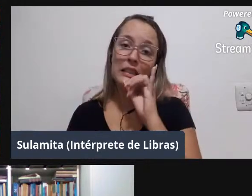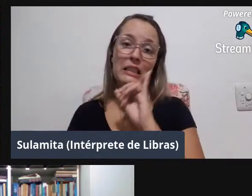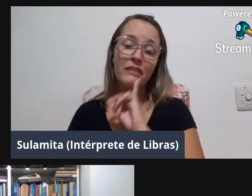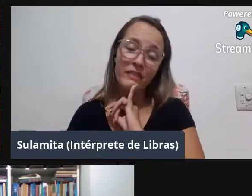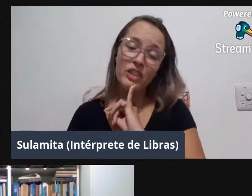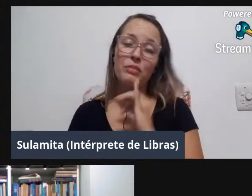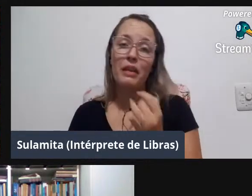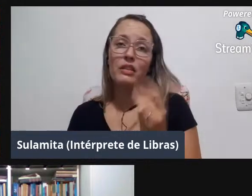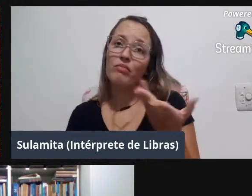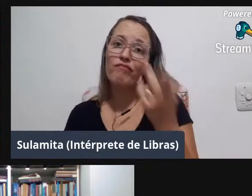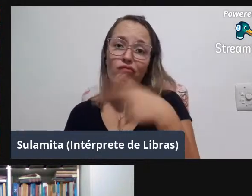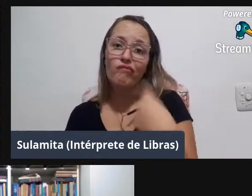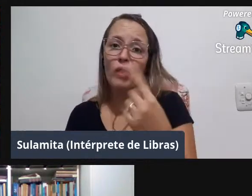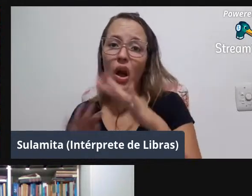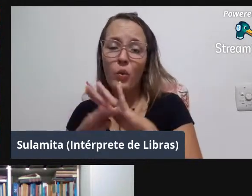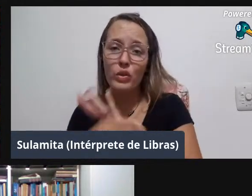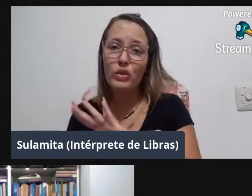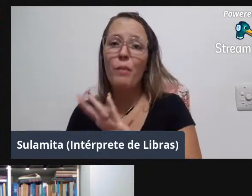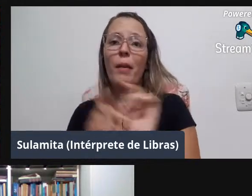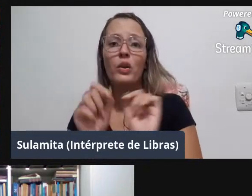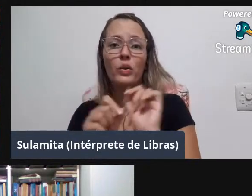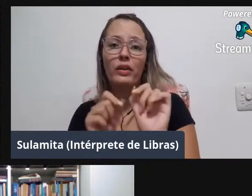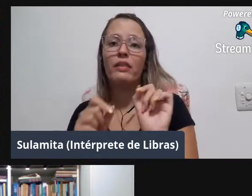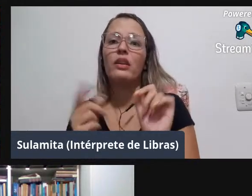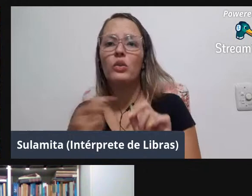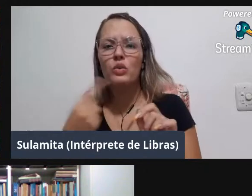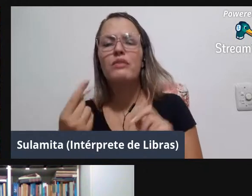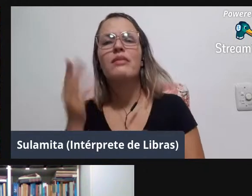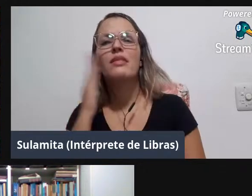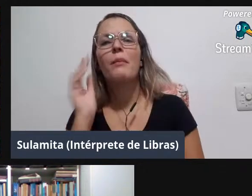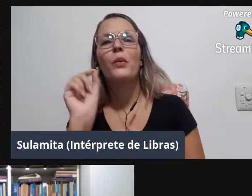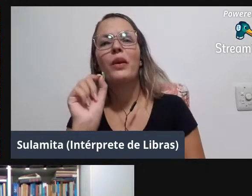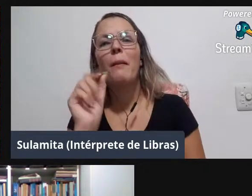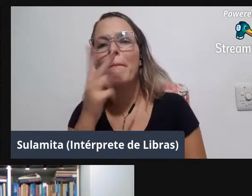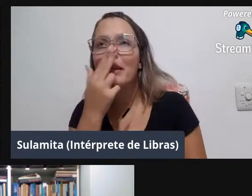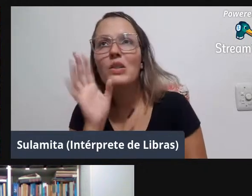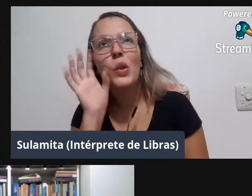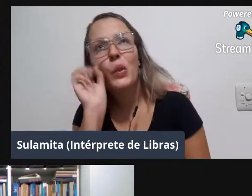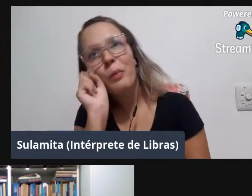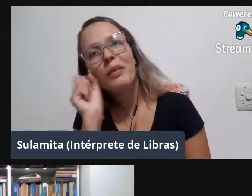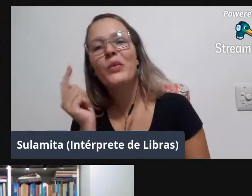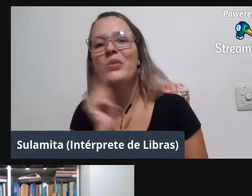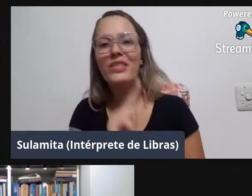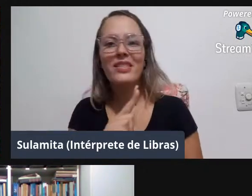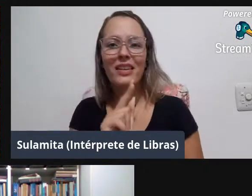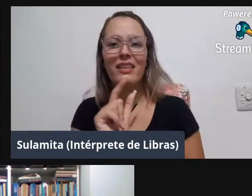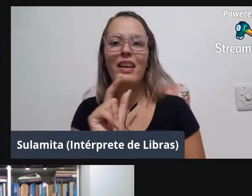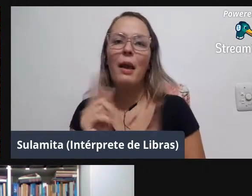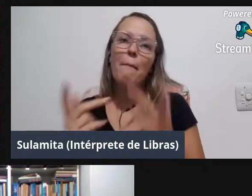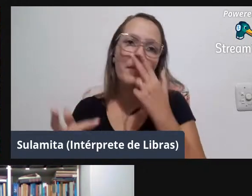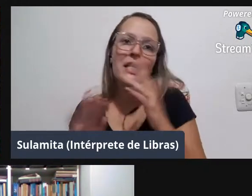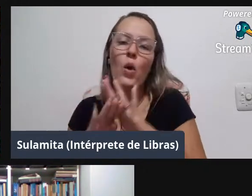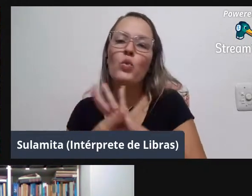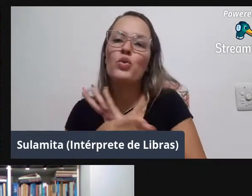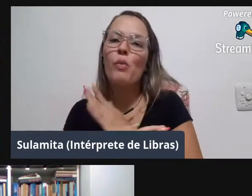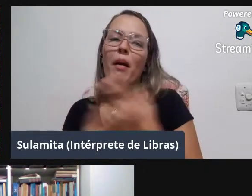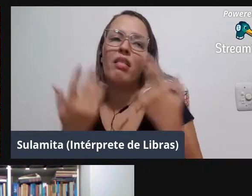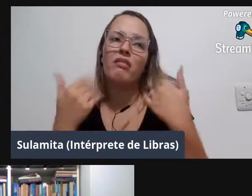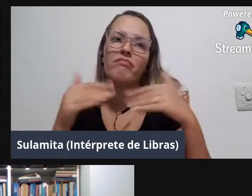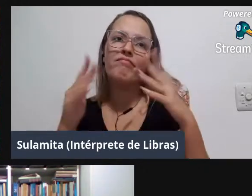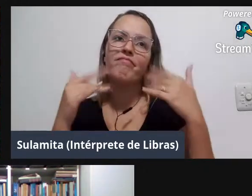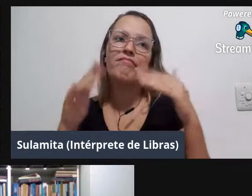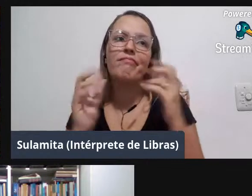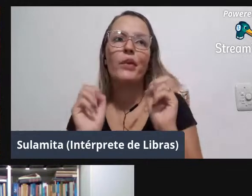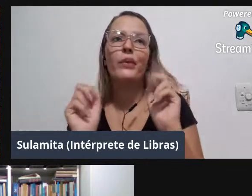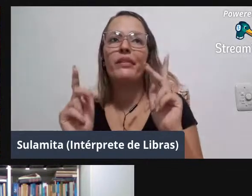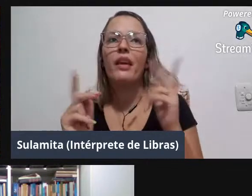né? A gente, de alguma forma, para a gente dormir, né, para a gente conseguir dormir, a gente acaba naturalizando esses dados e a gente vai